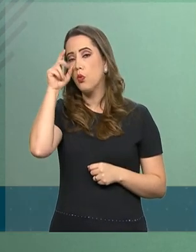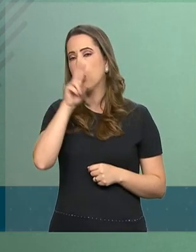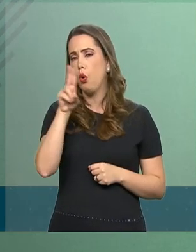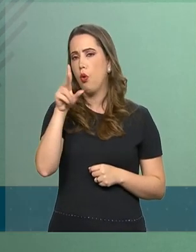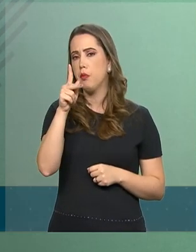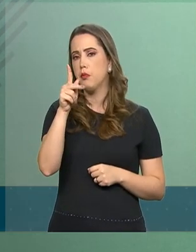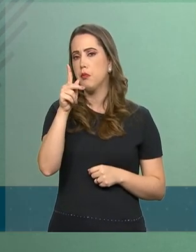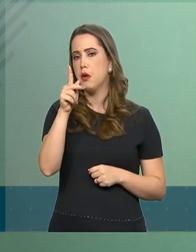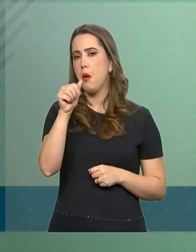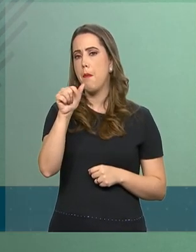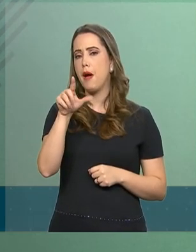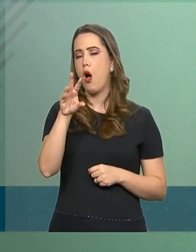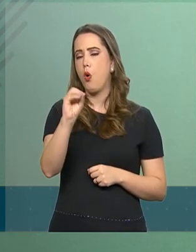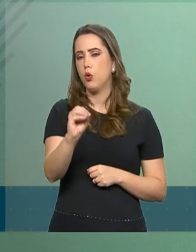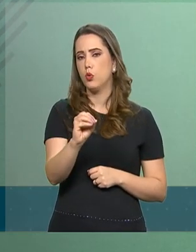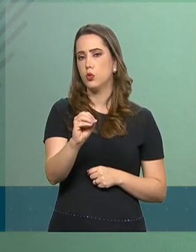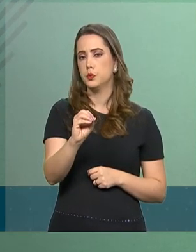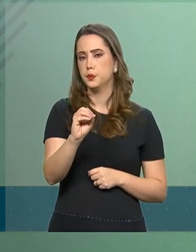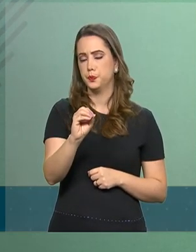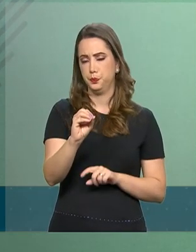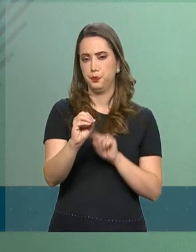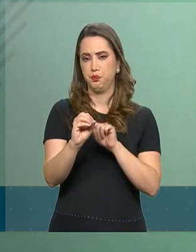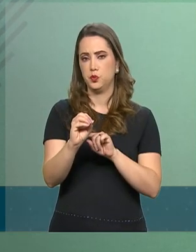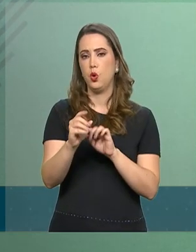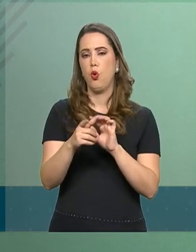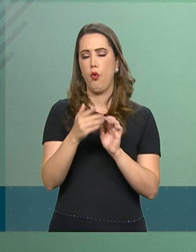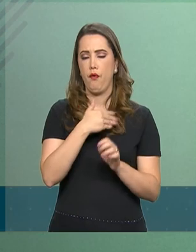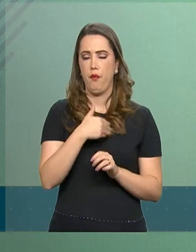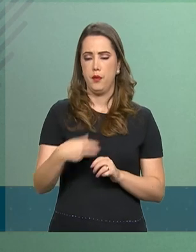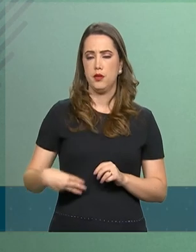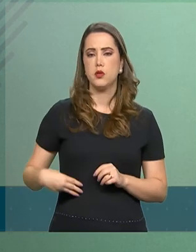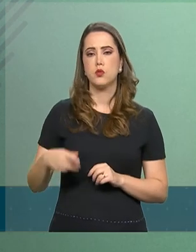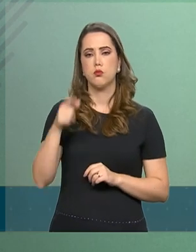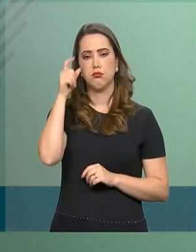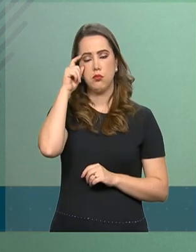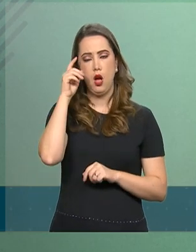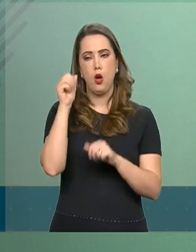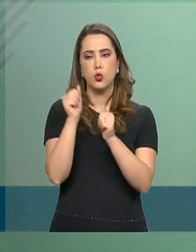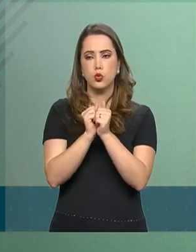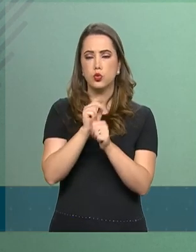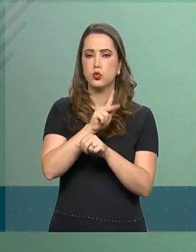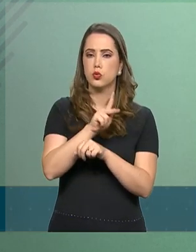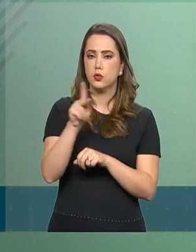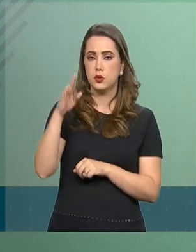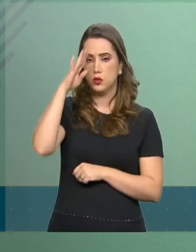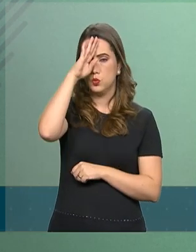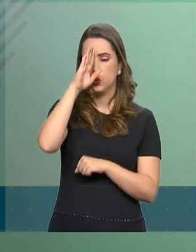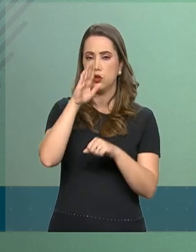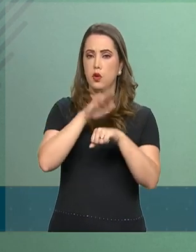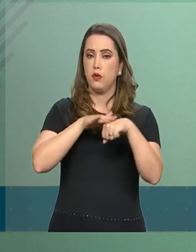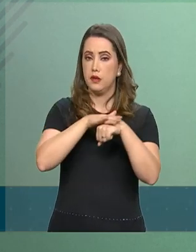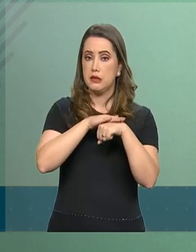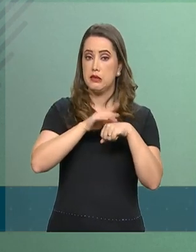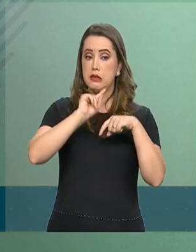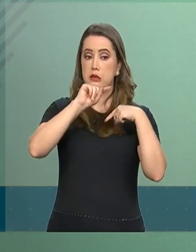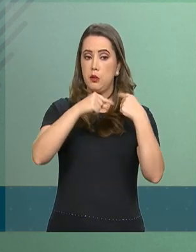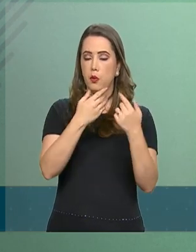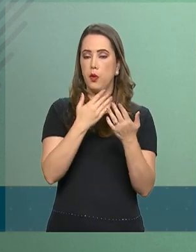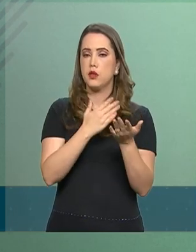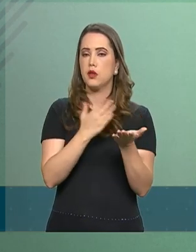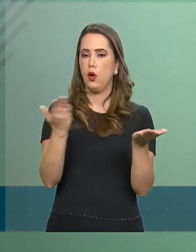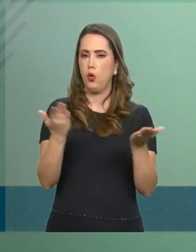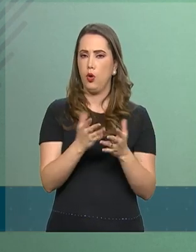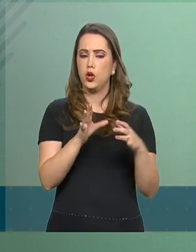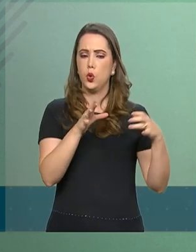estarão a ser desencadeados lá no ministério da economia para comprovar perante o nosso presidente a